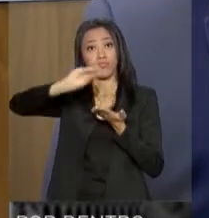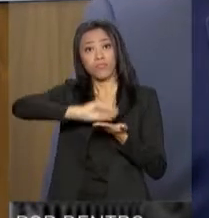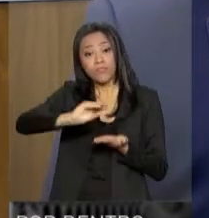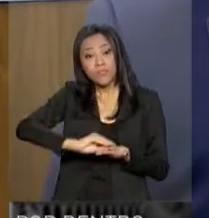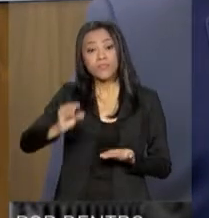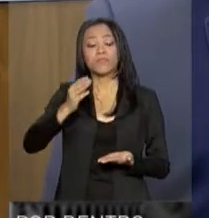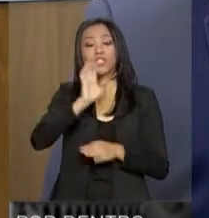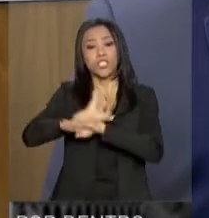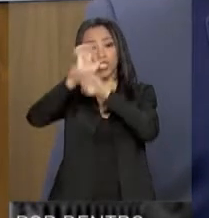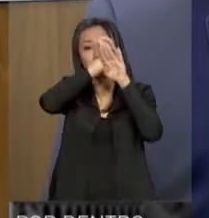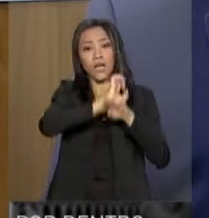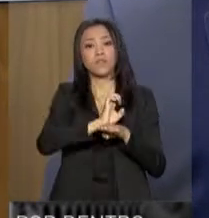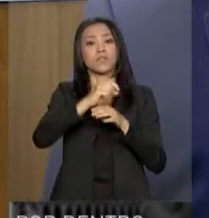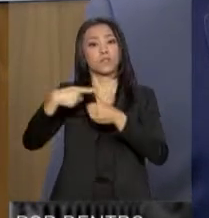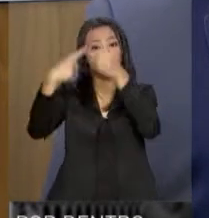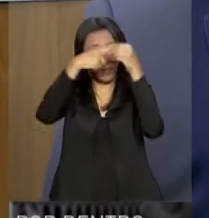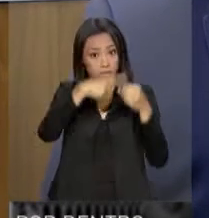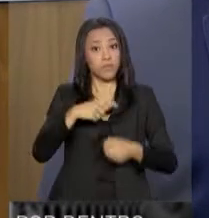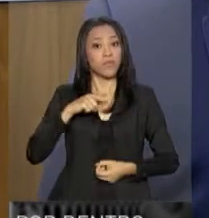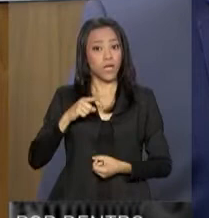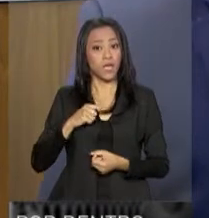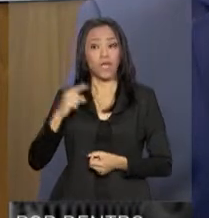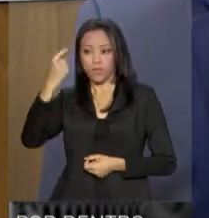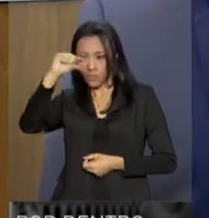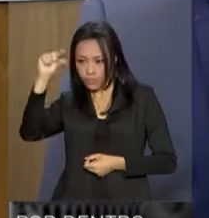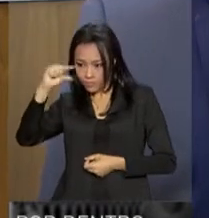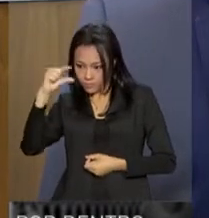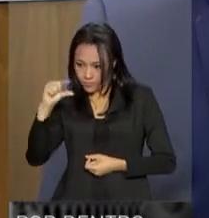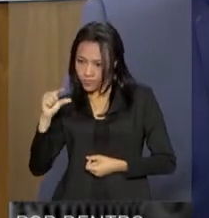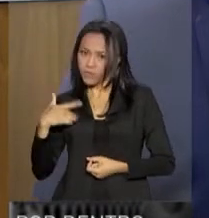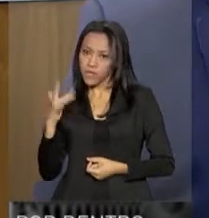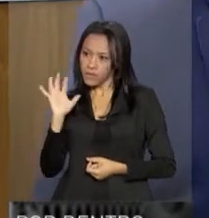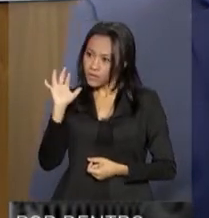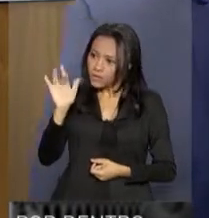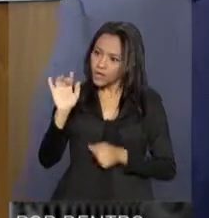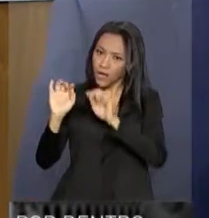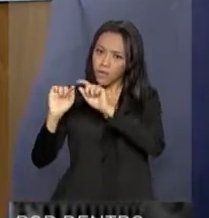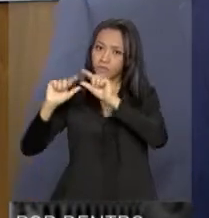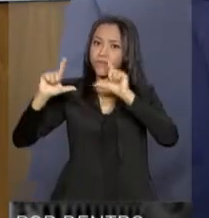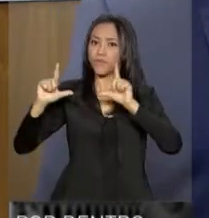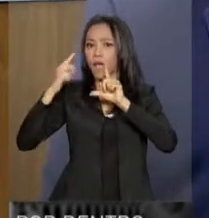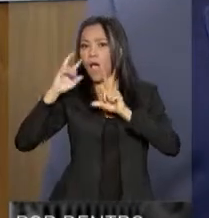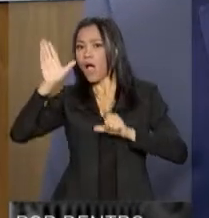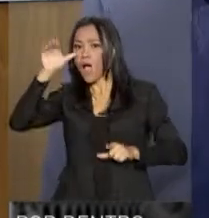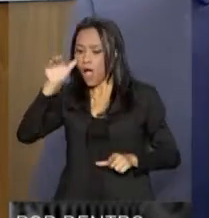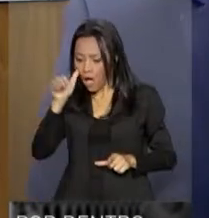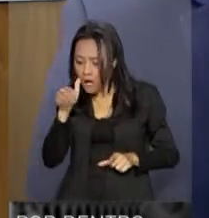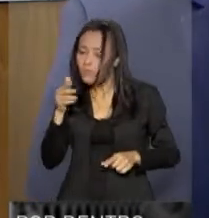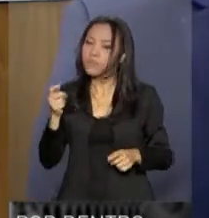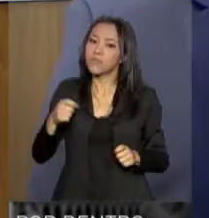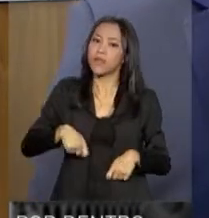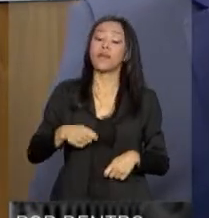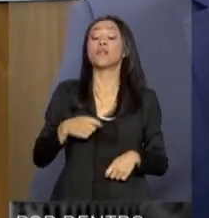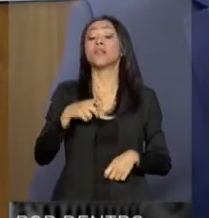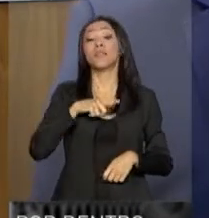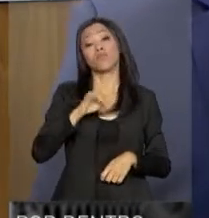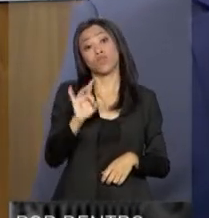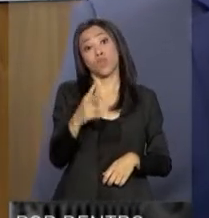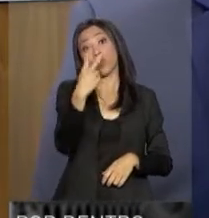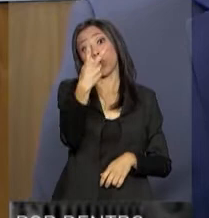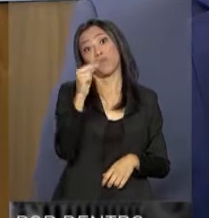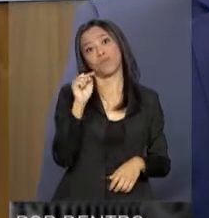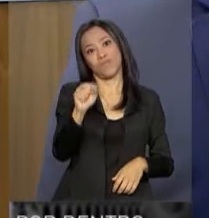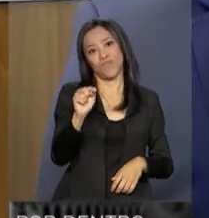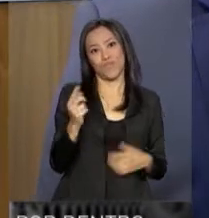então é nós temos um programa de capacitação nós temos limitações também porque só temos dois mil servidores temos que